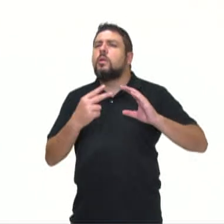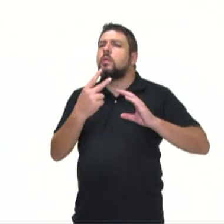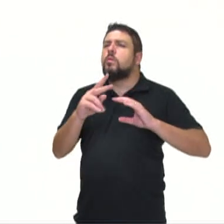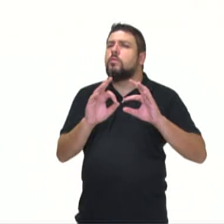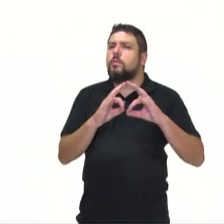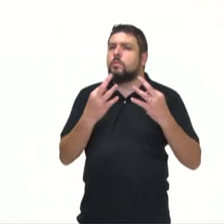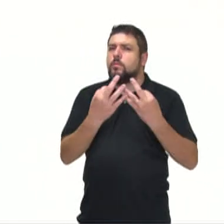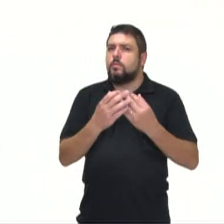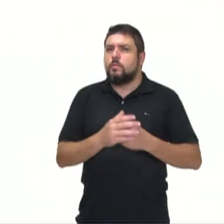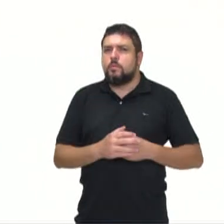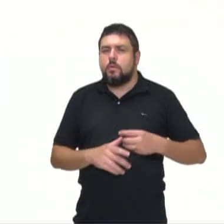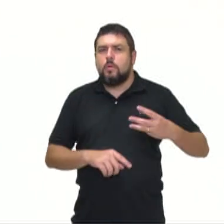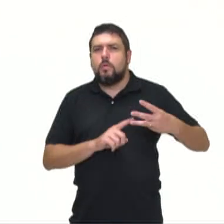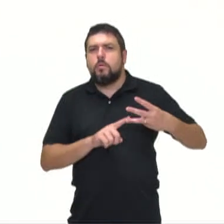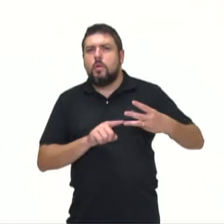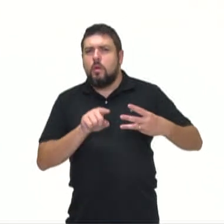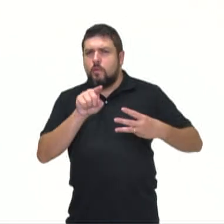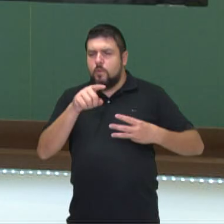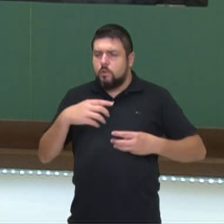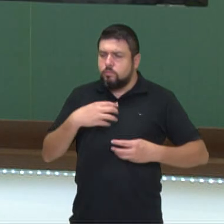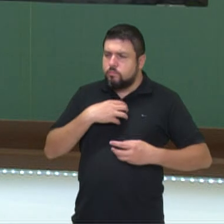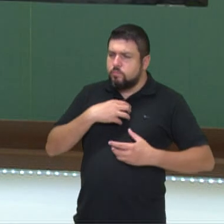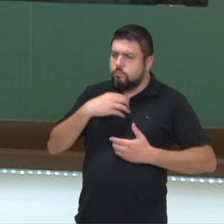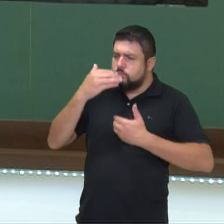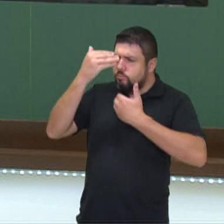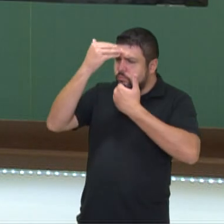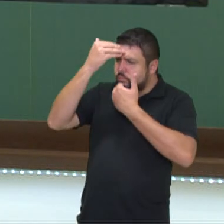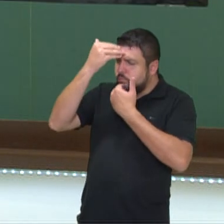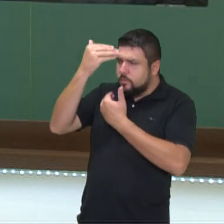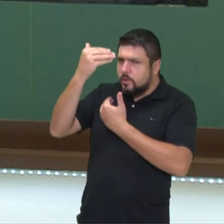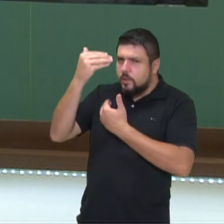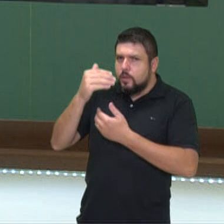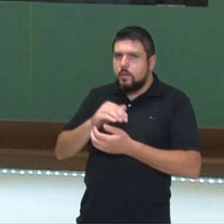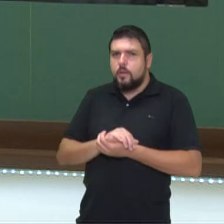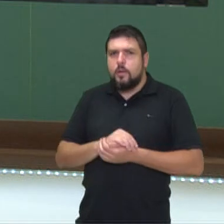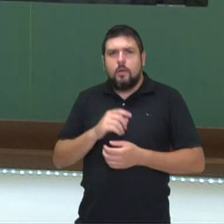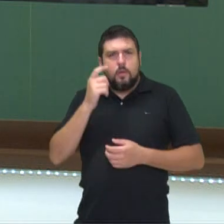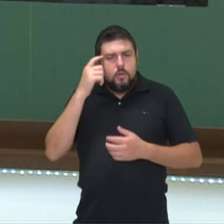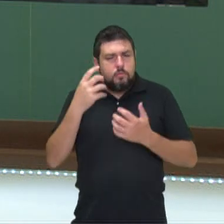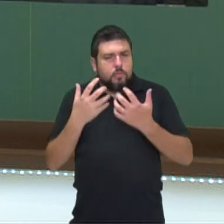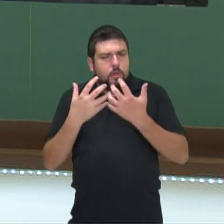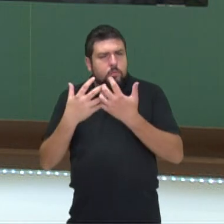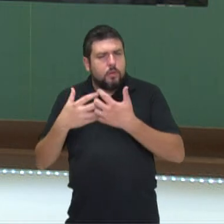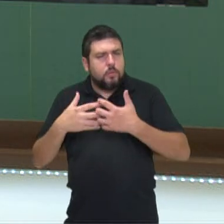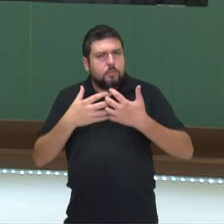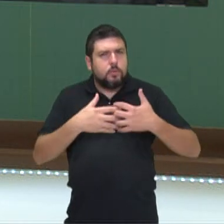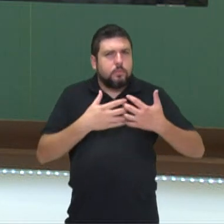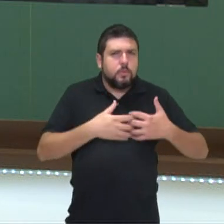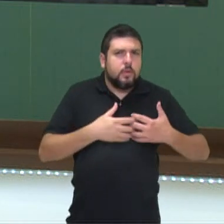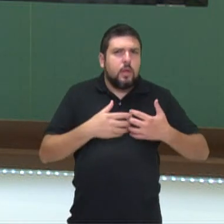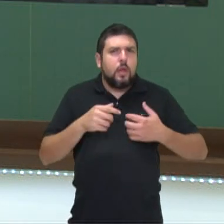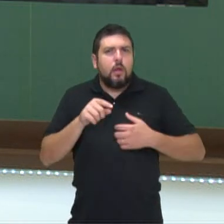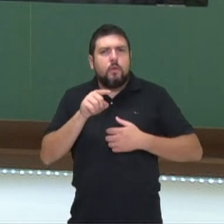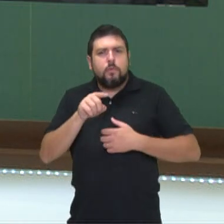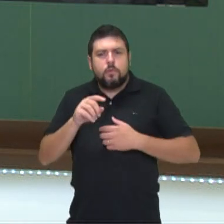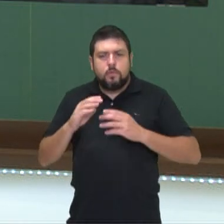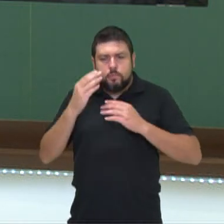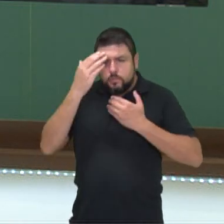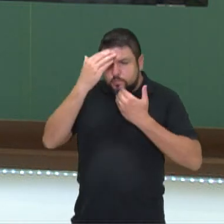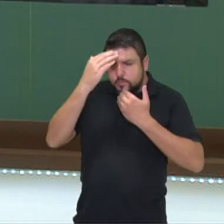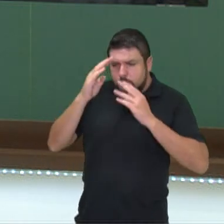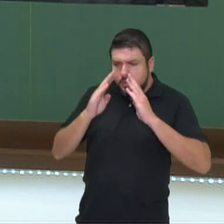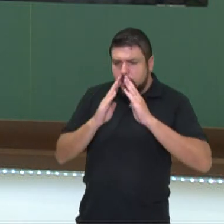se considera uma pessoa grata? Então reflita sobre essas frases. Você é grata ou grato pela casa que você